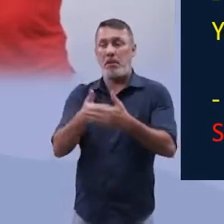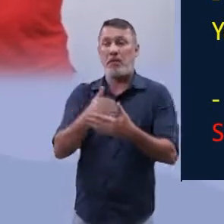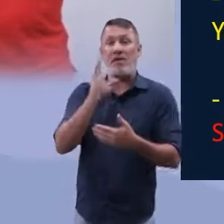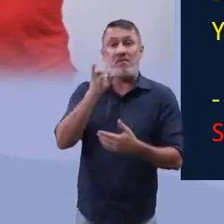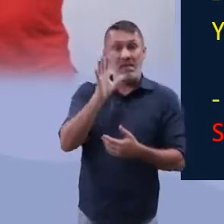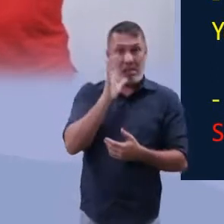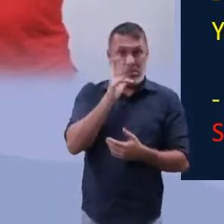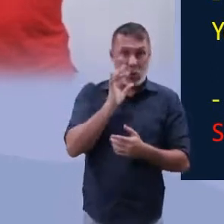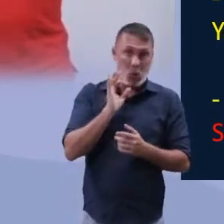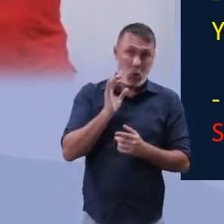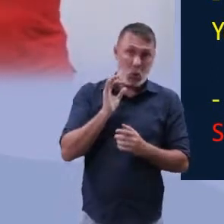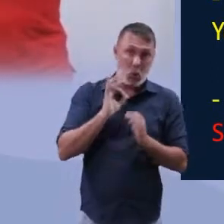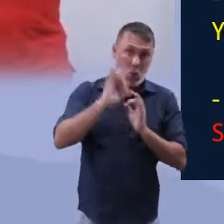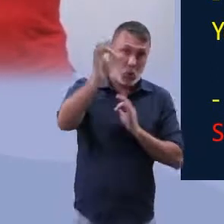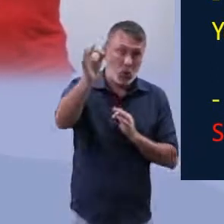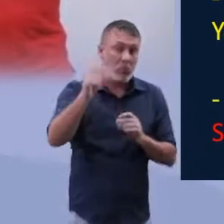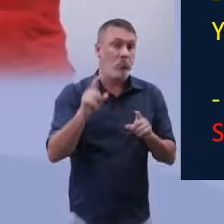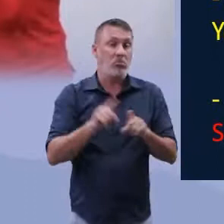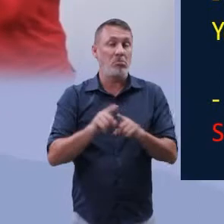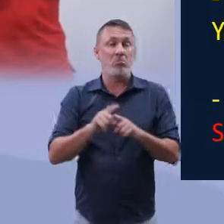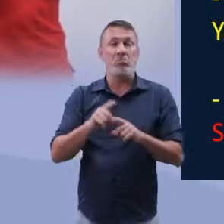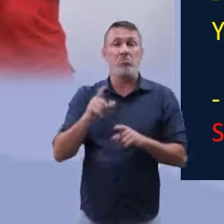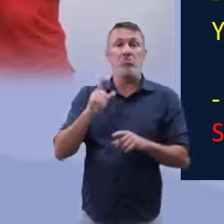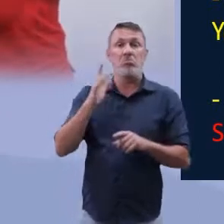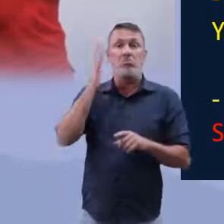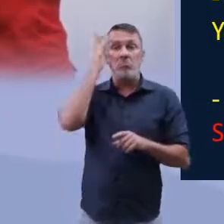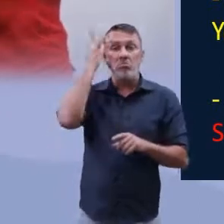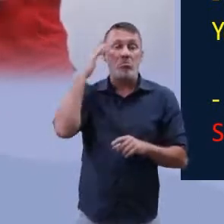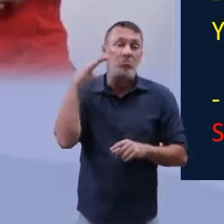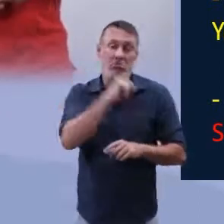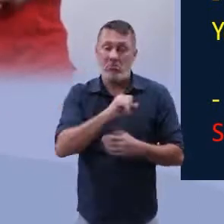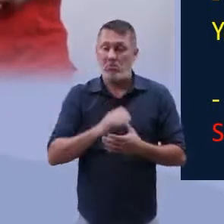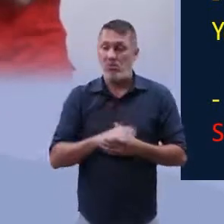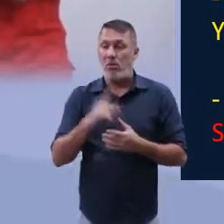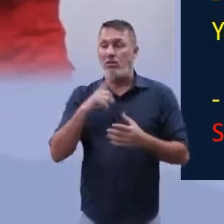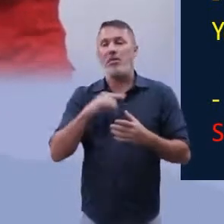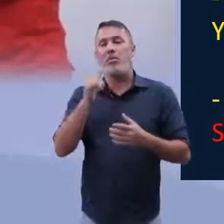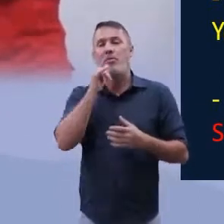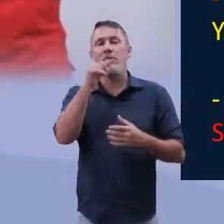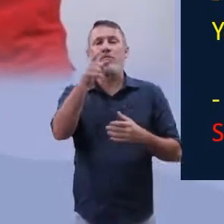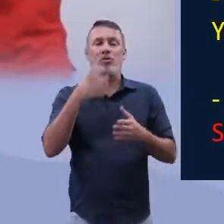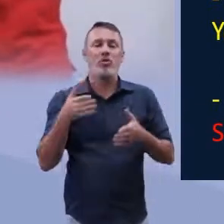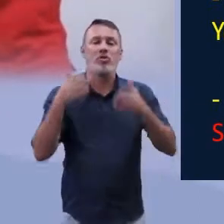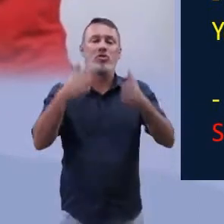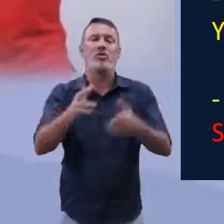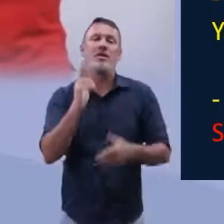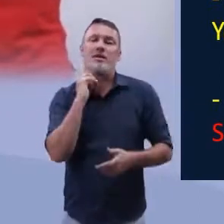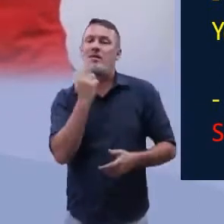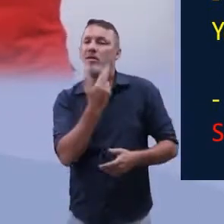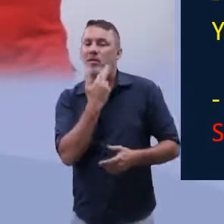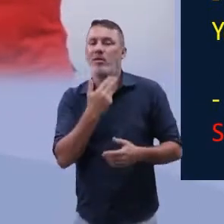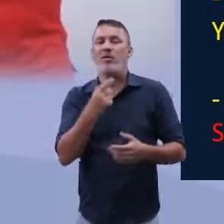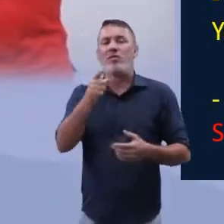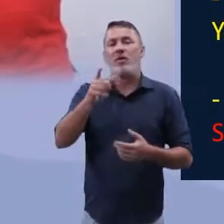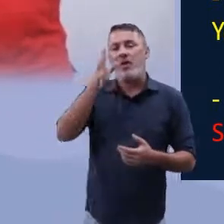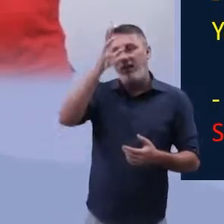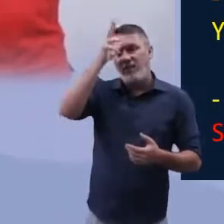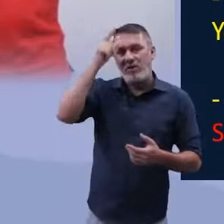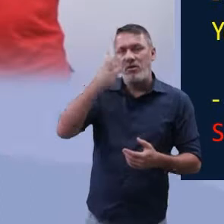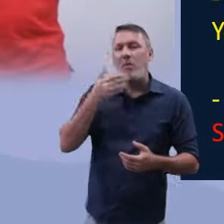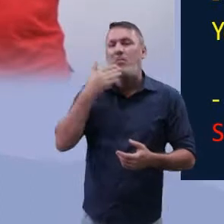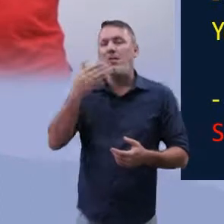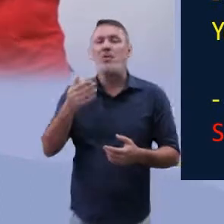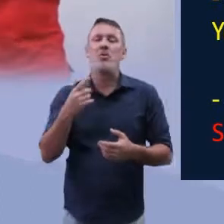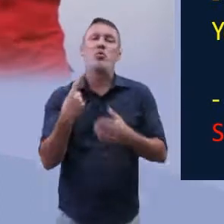vai demorar muito tempo, ou pode ser o futuro do que você pede na cantina, por exemplo. Tá? Ou você vai no restaurante, né? Vai tomar